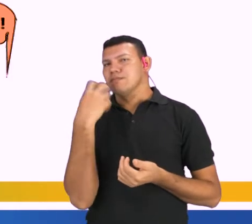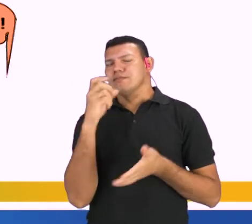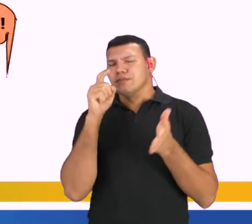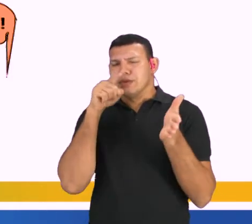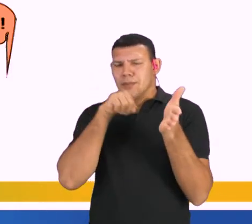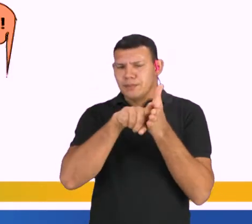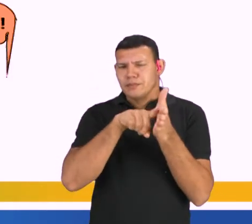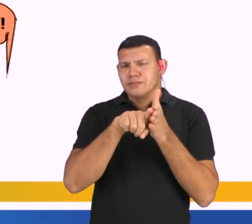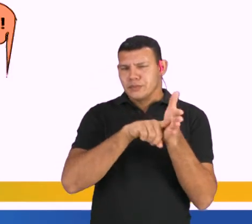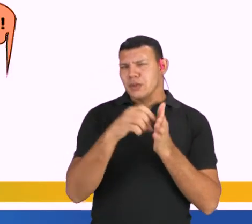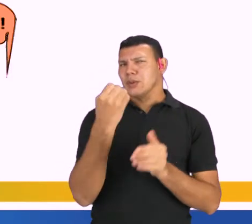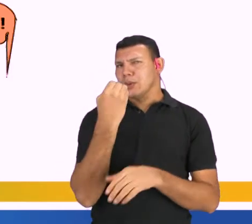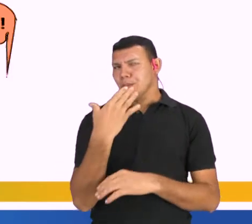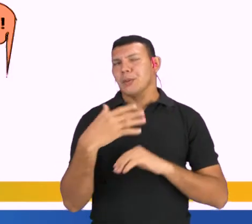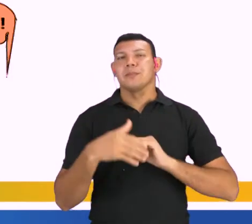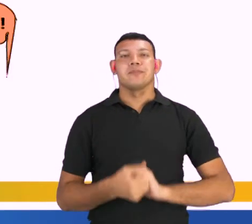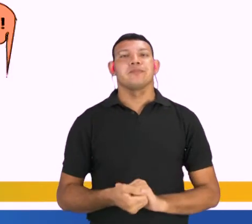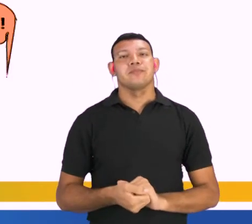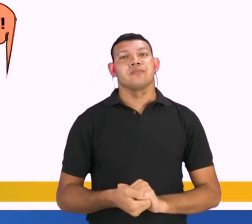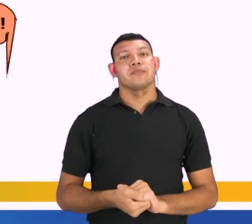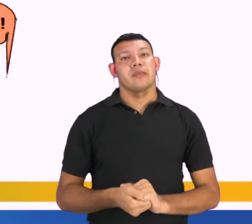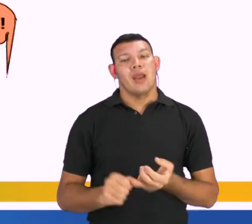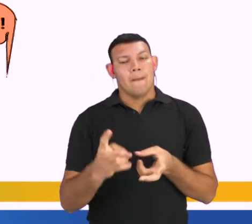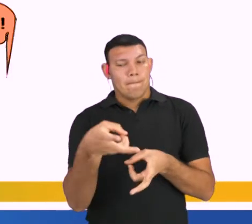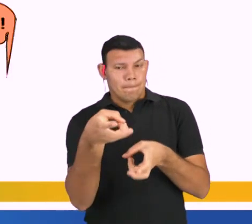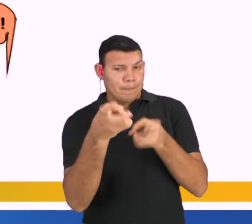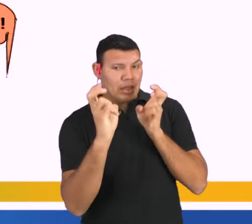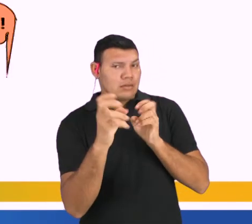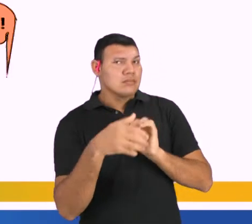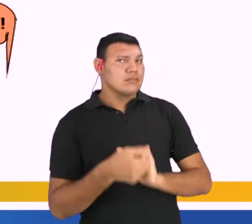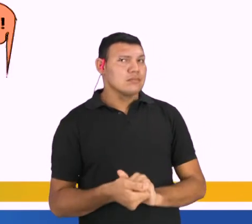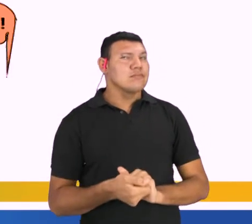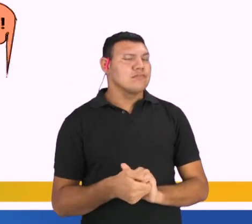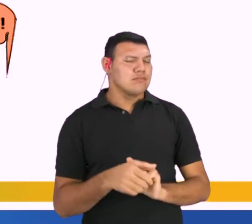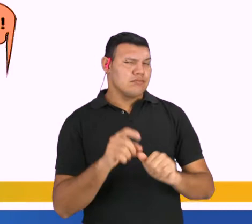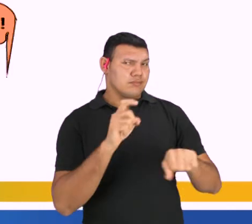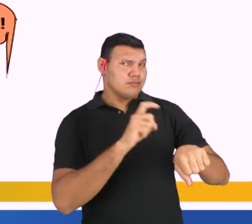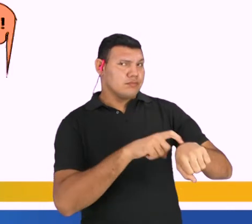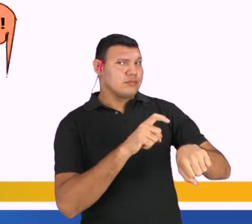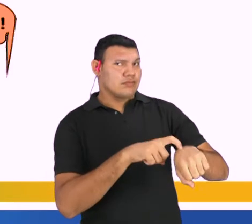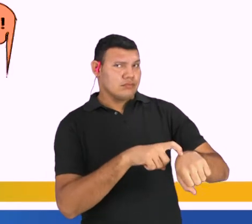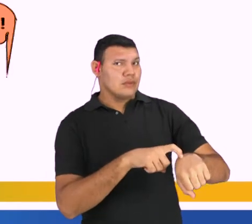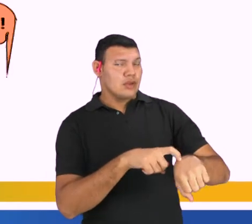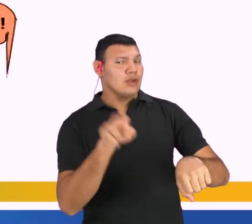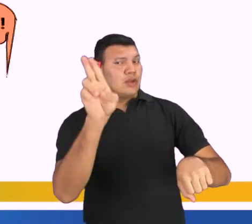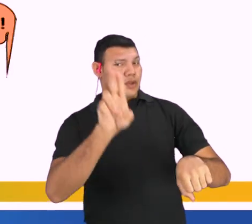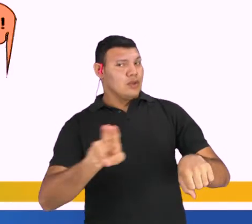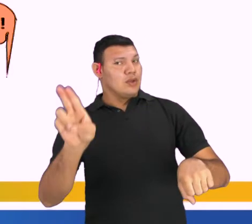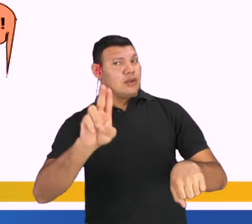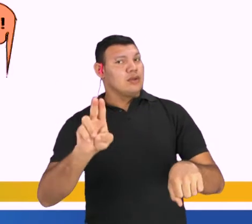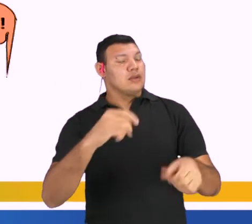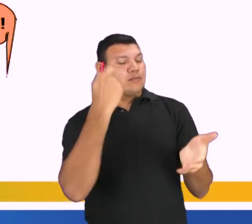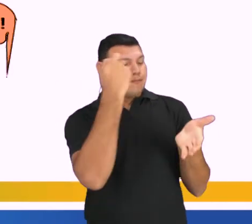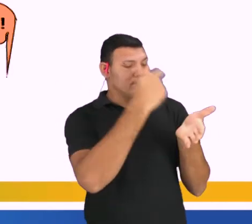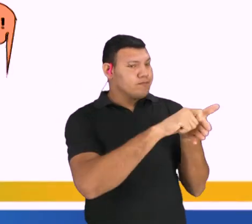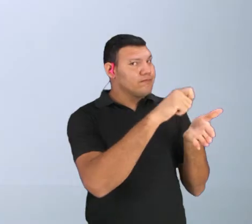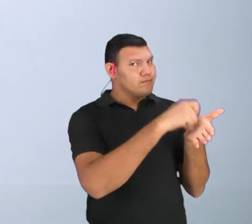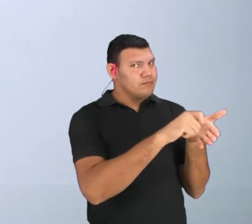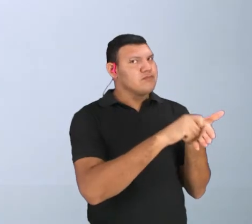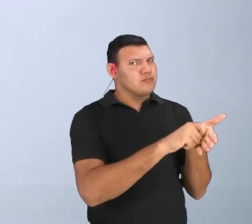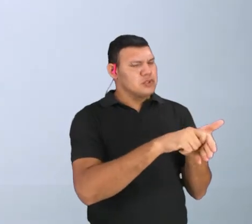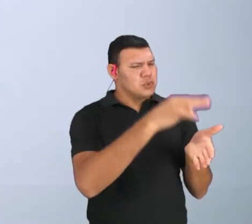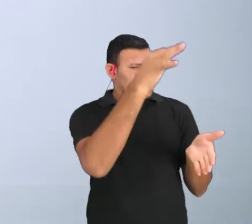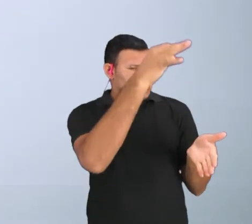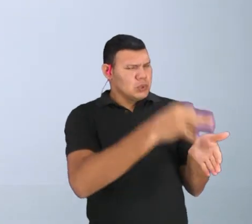dá uma pesquisada. Porque você percebe que tem um momento para você utilizar a linguagem escrita e onde ela é